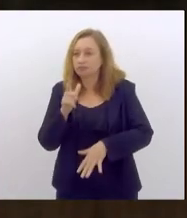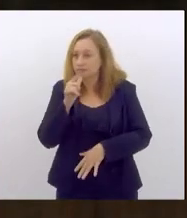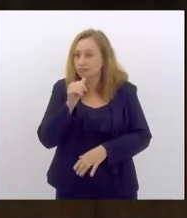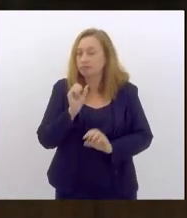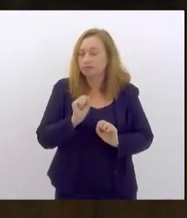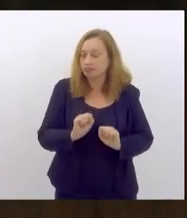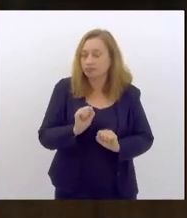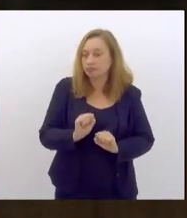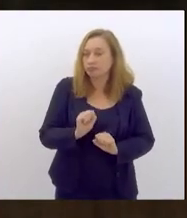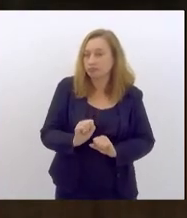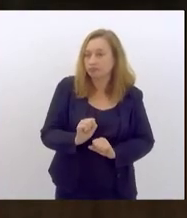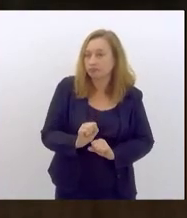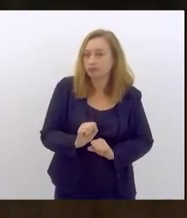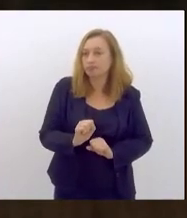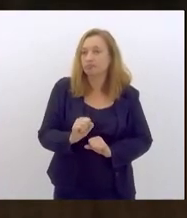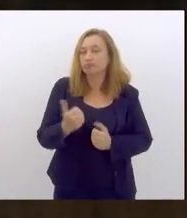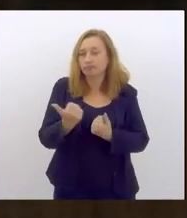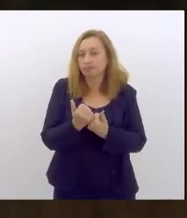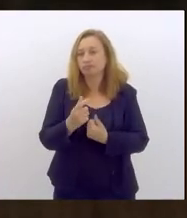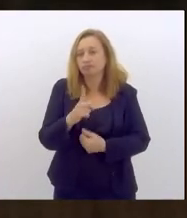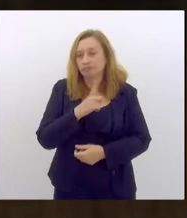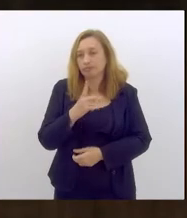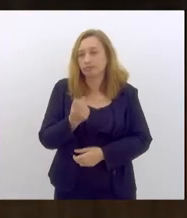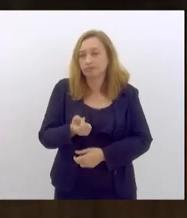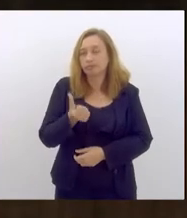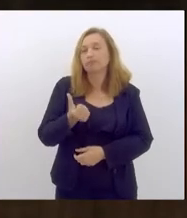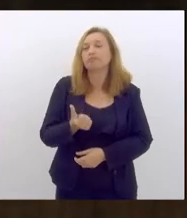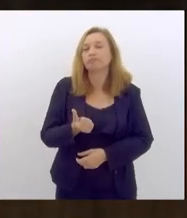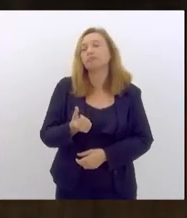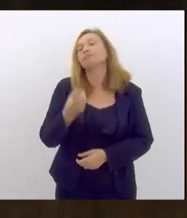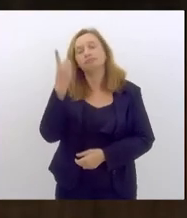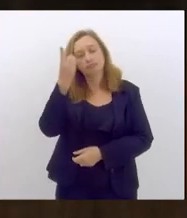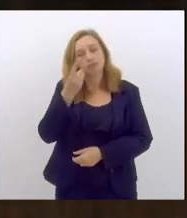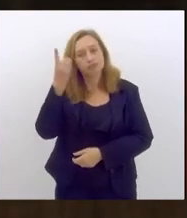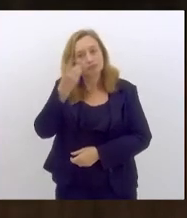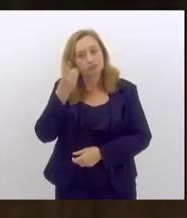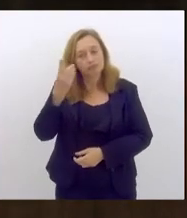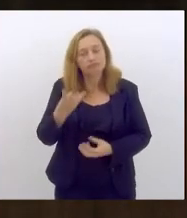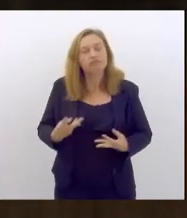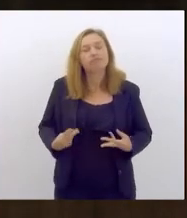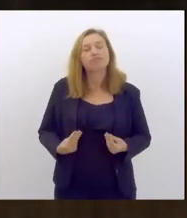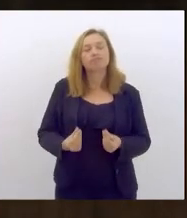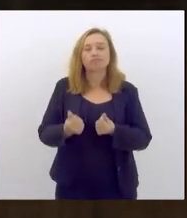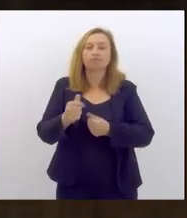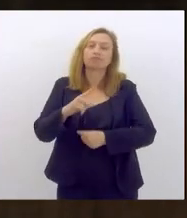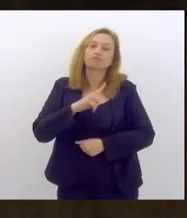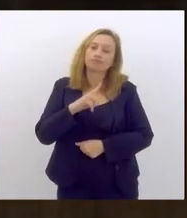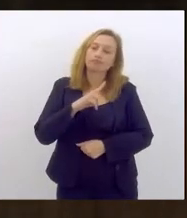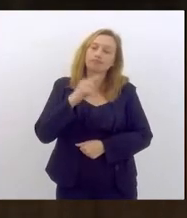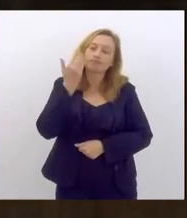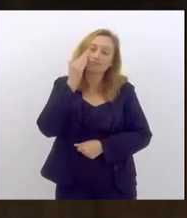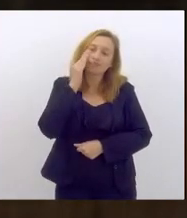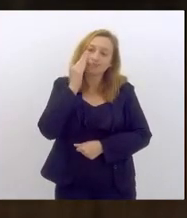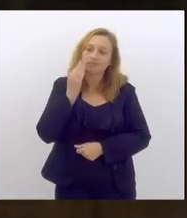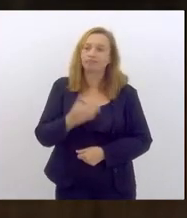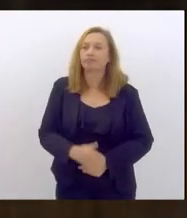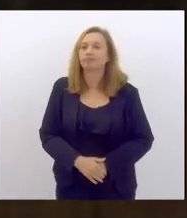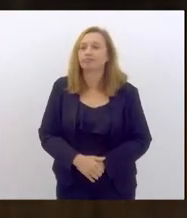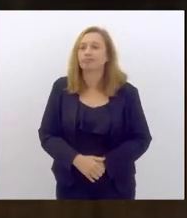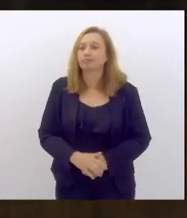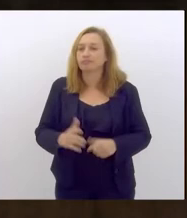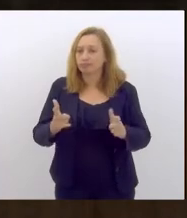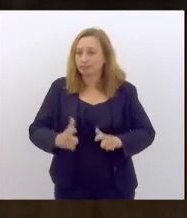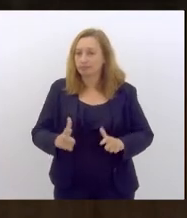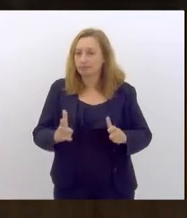contar, né, conosco, com poucos deputados que têm a sensibilidade de entender que lugar